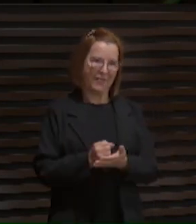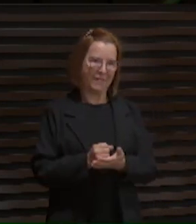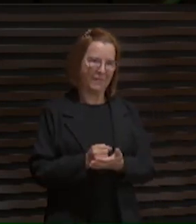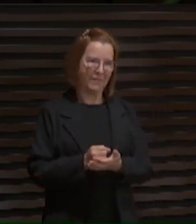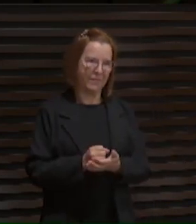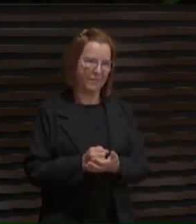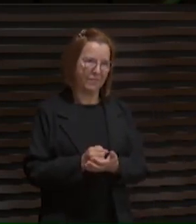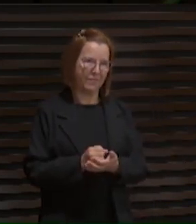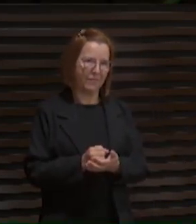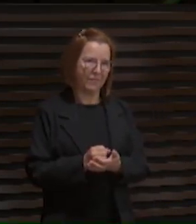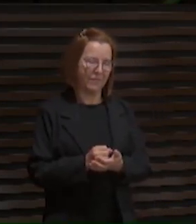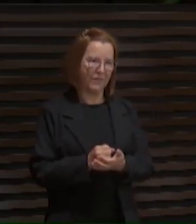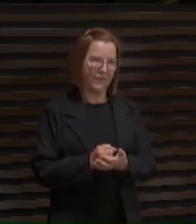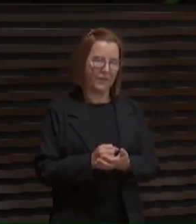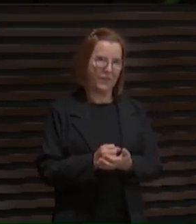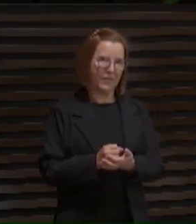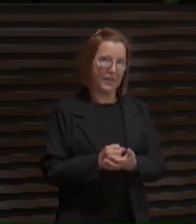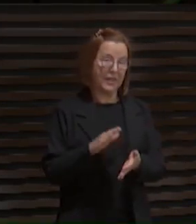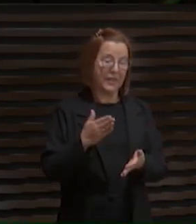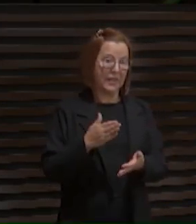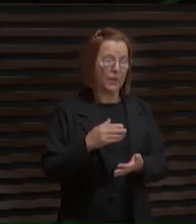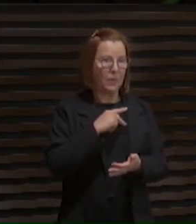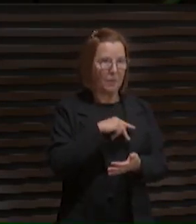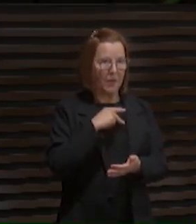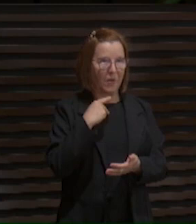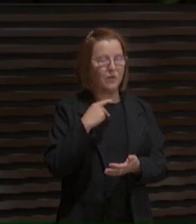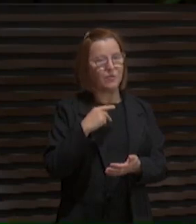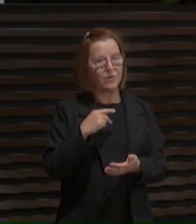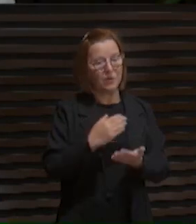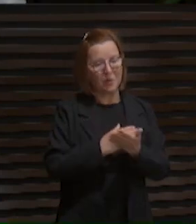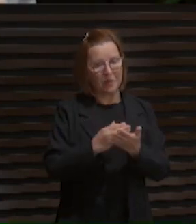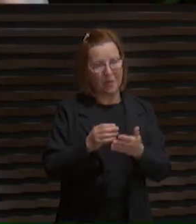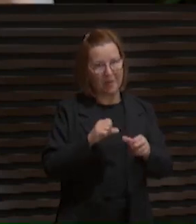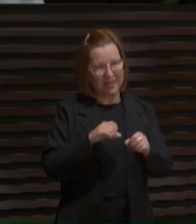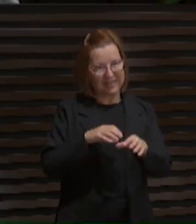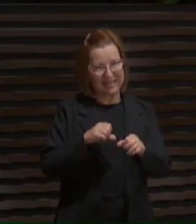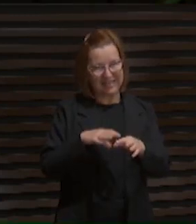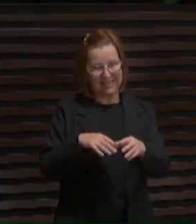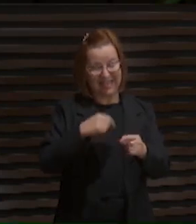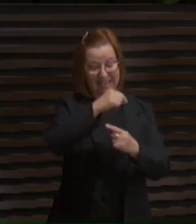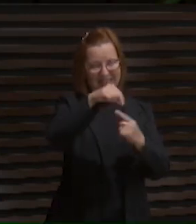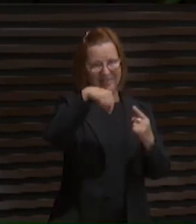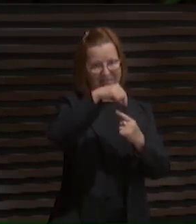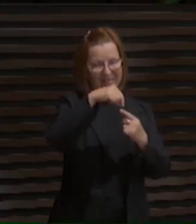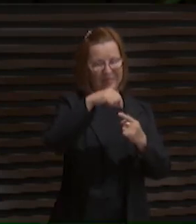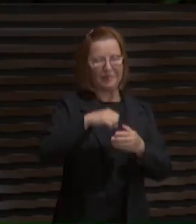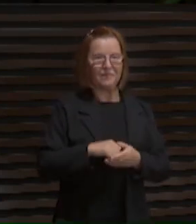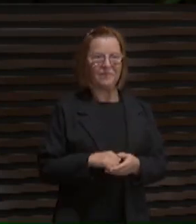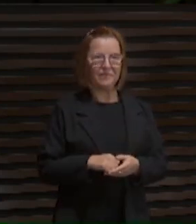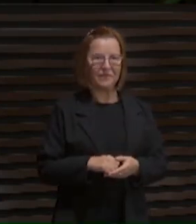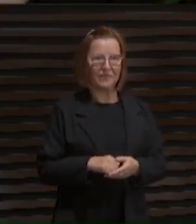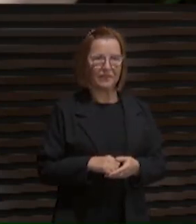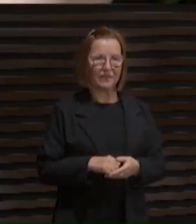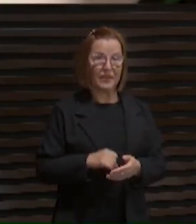E ele entra então nessa doutrina tão preciosa, que é a nossa doutrina da santificação. Se a